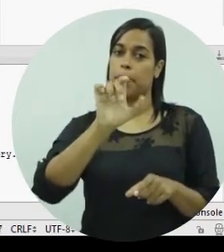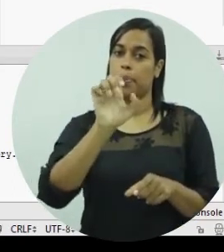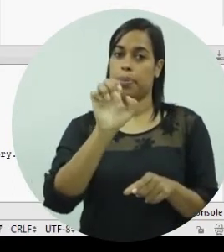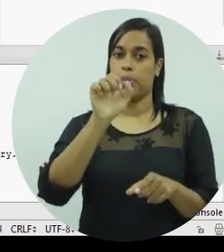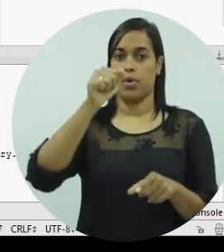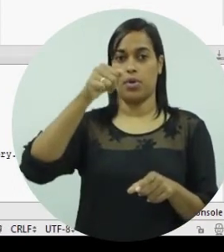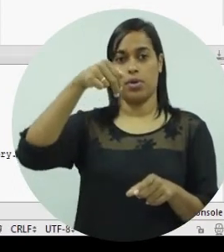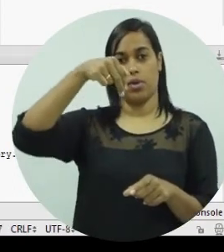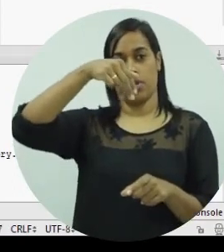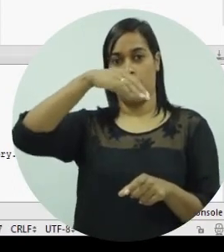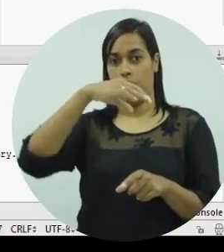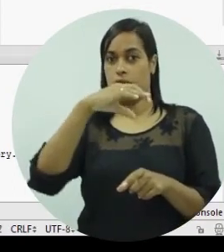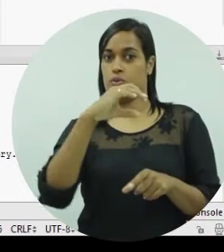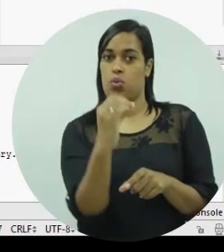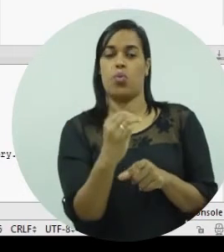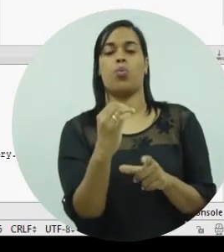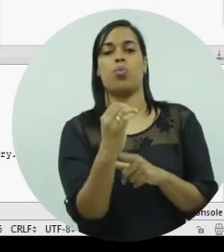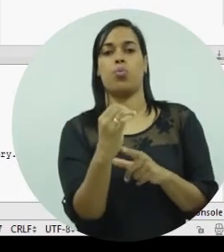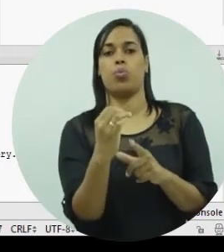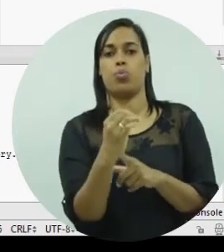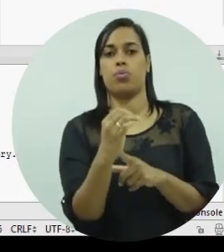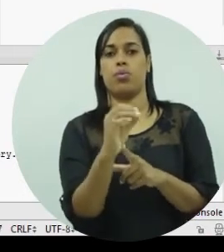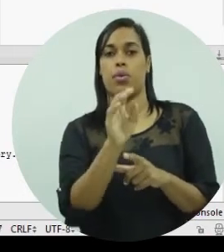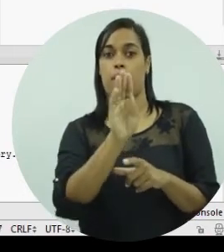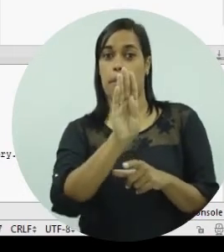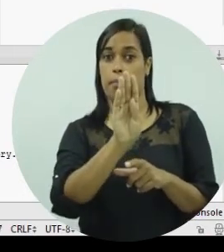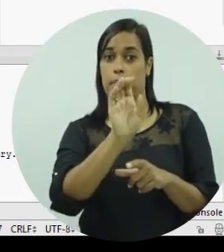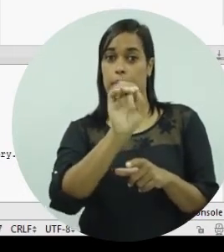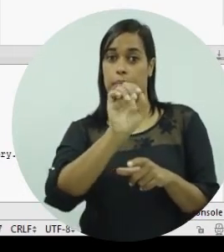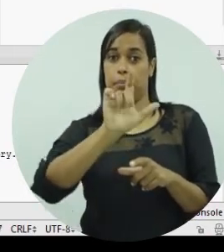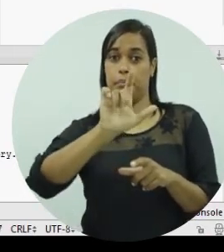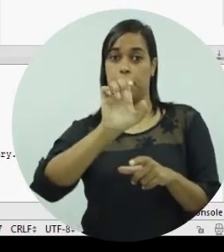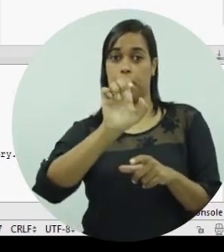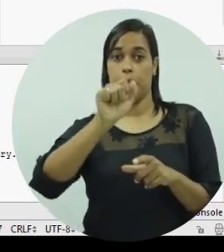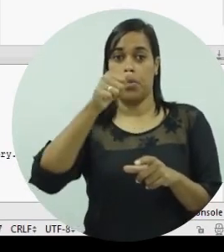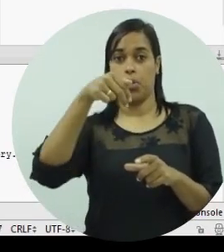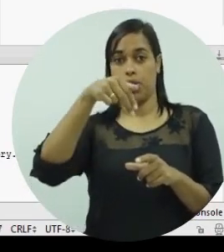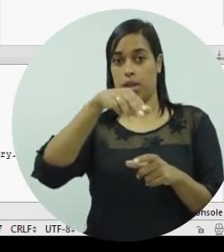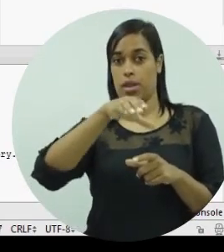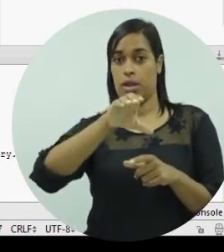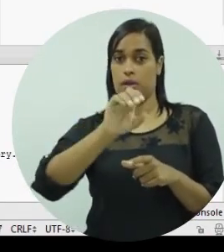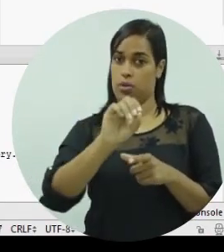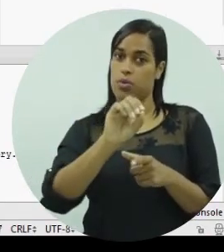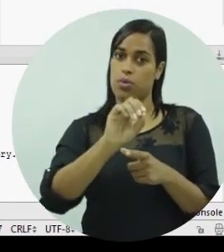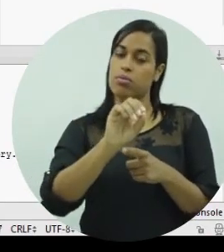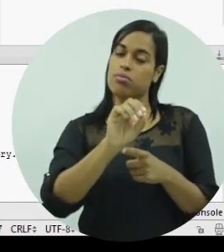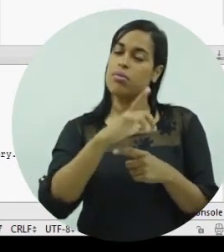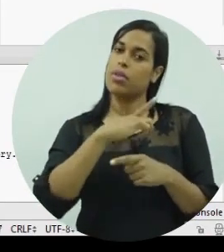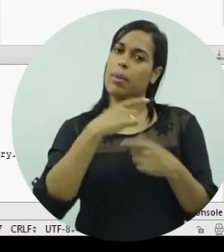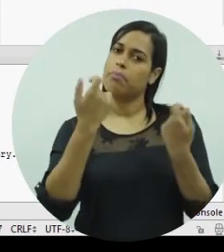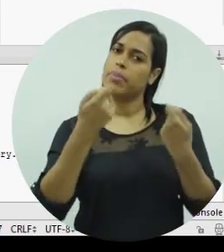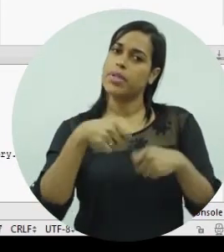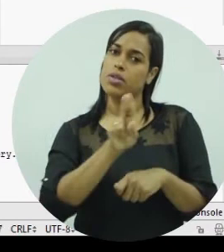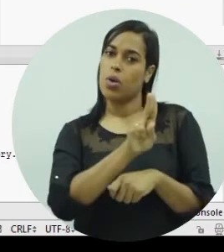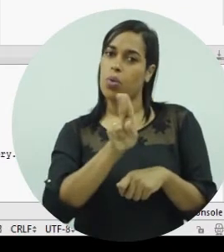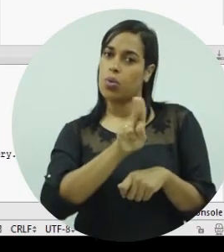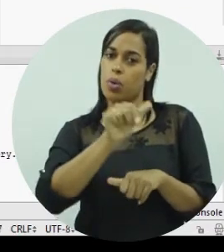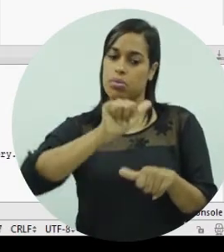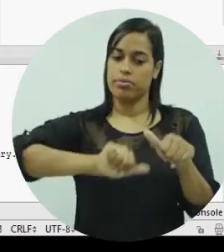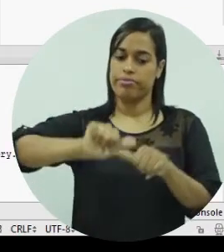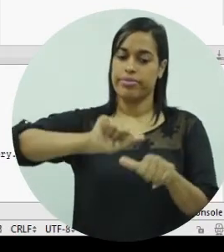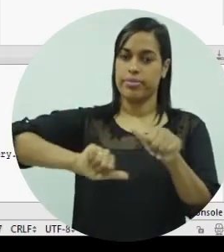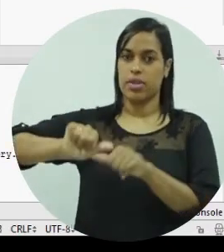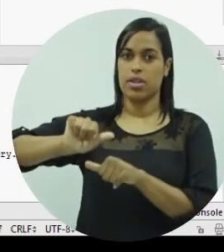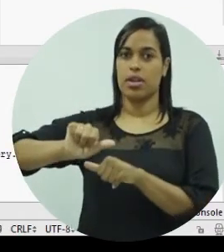declarar uma variável do tipo booleano, a gente coloca boolean e coloca um nome de variável. Eu vou colocar aqui